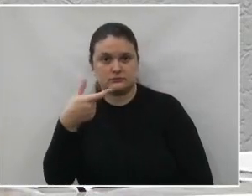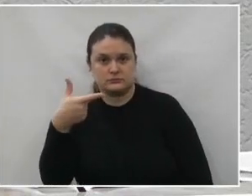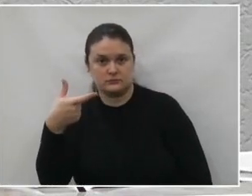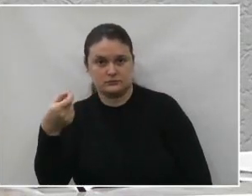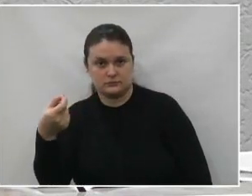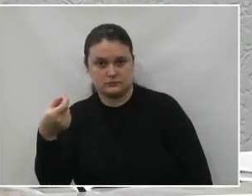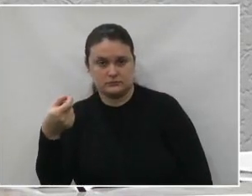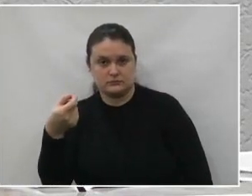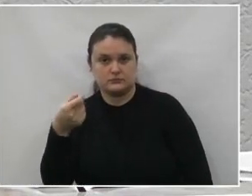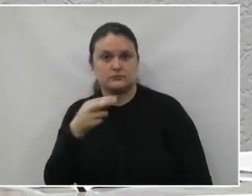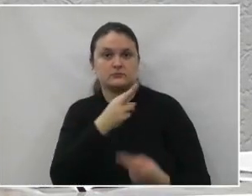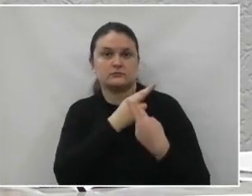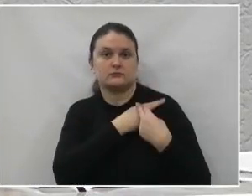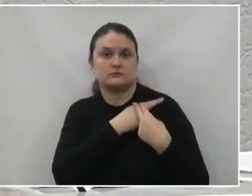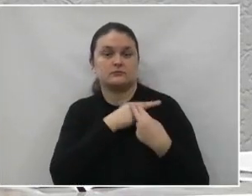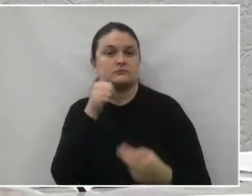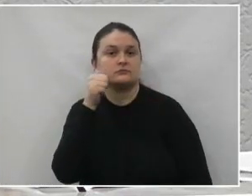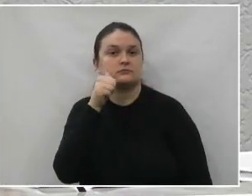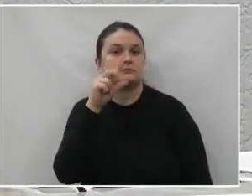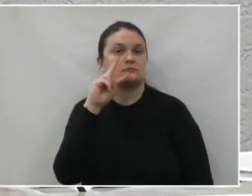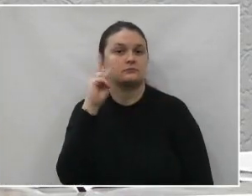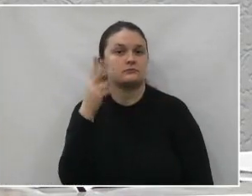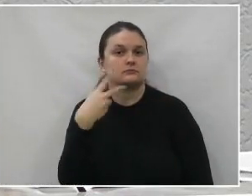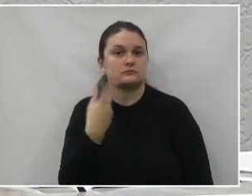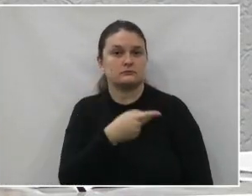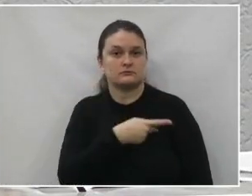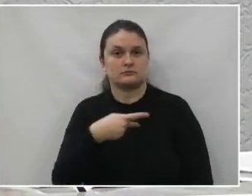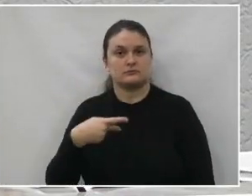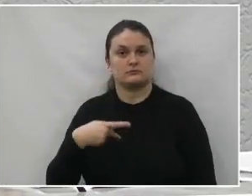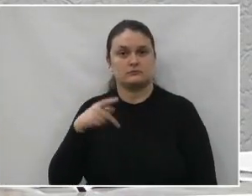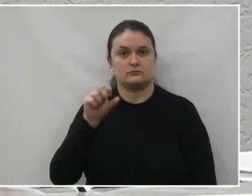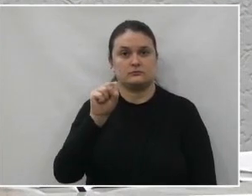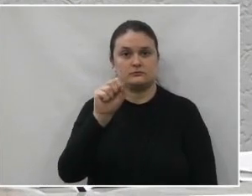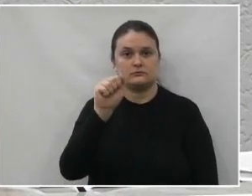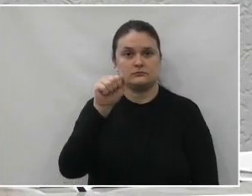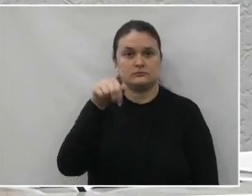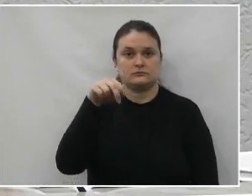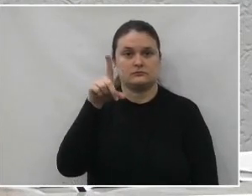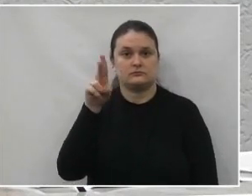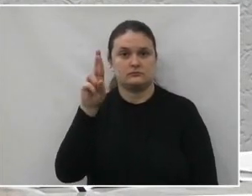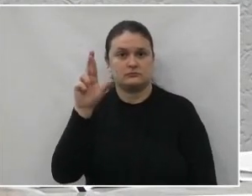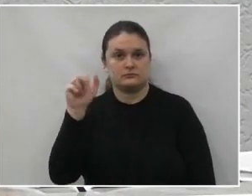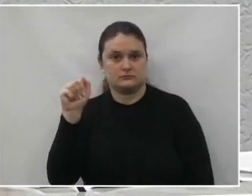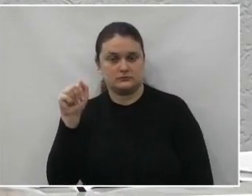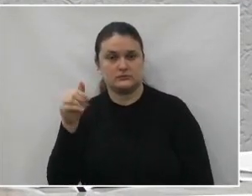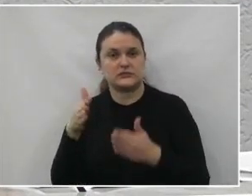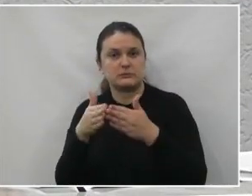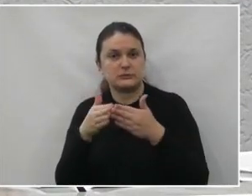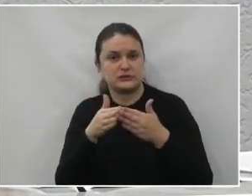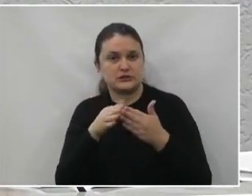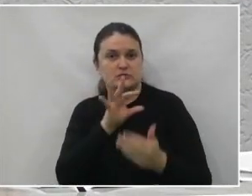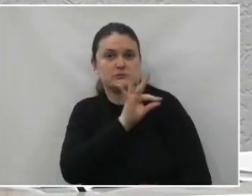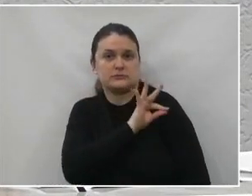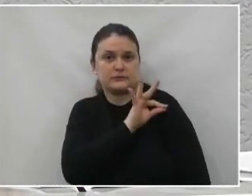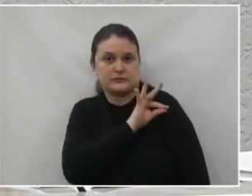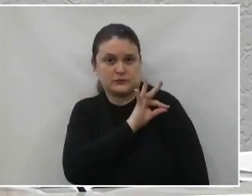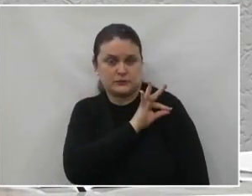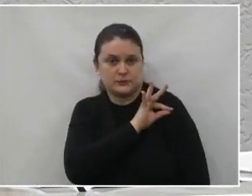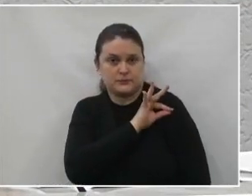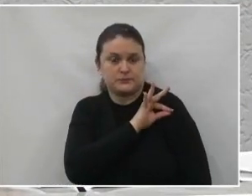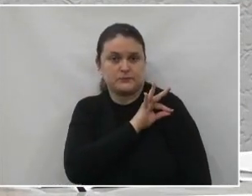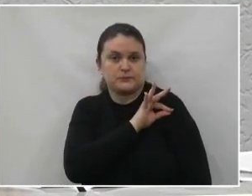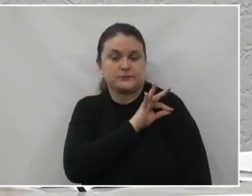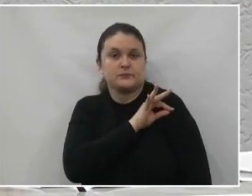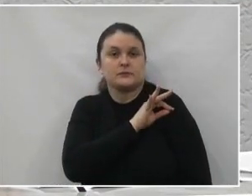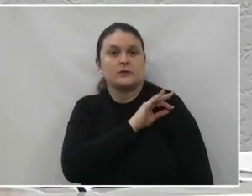20/2020, da vereadora Sandra Aparecida Quis Pinheiro, ao senhor prefeito municipal, para